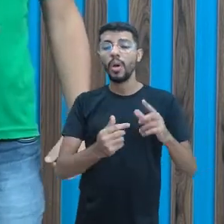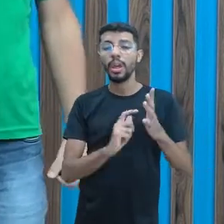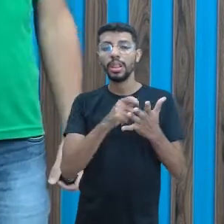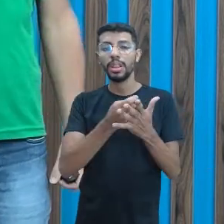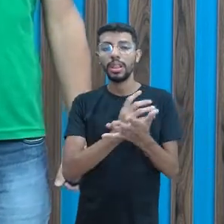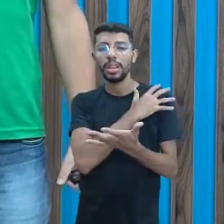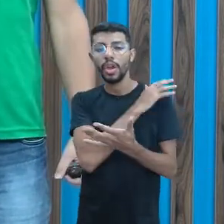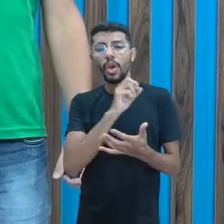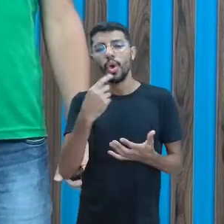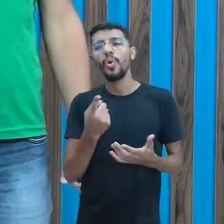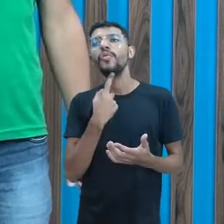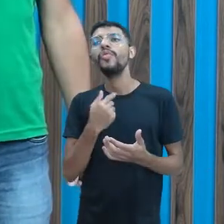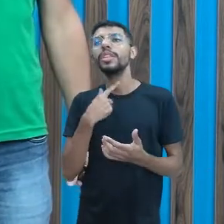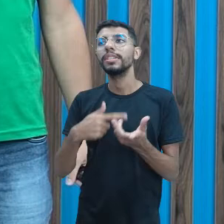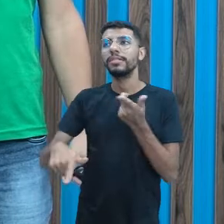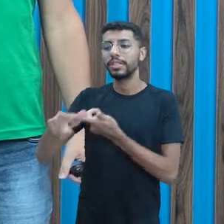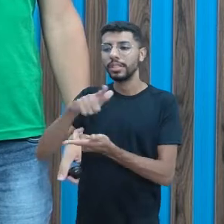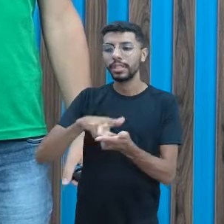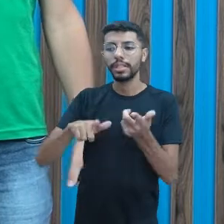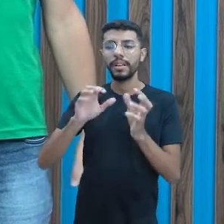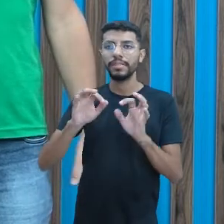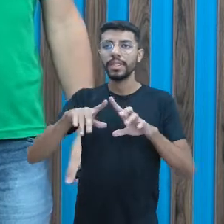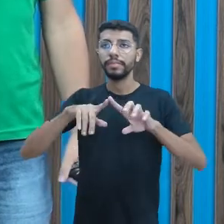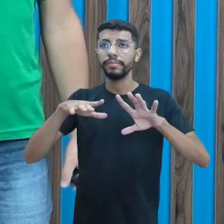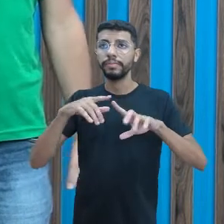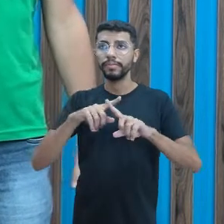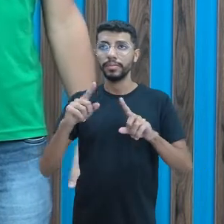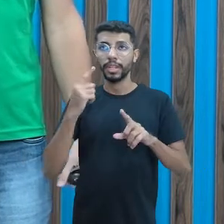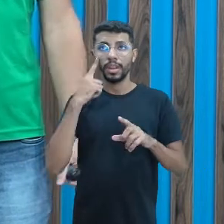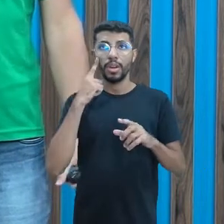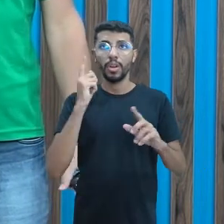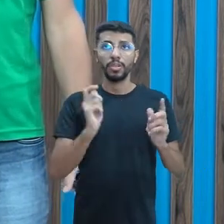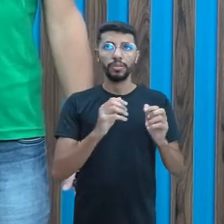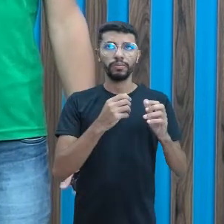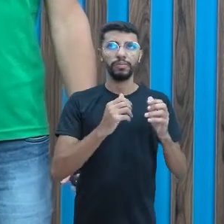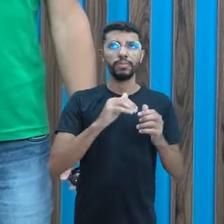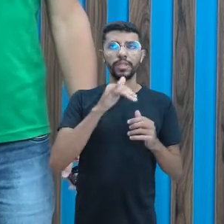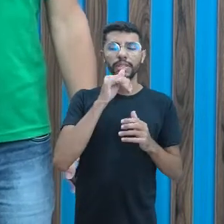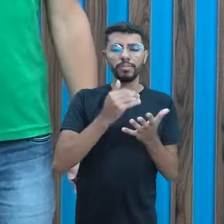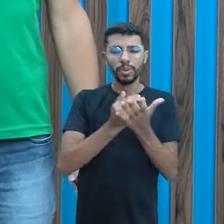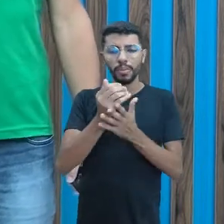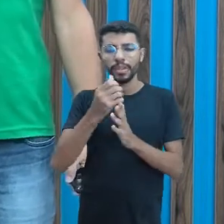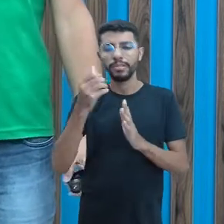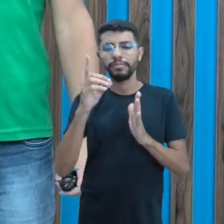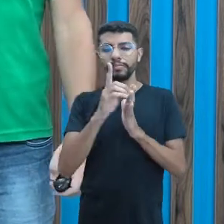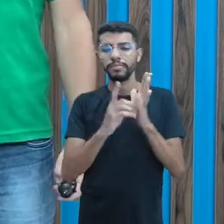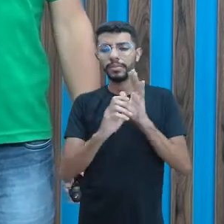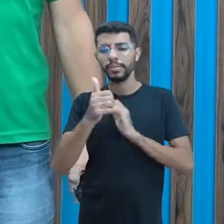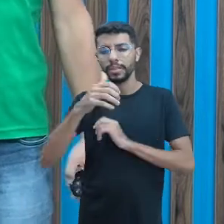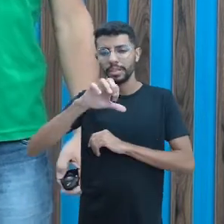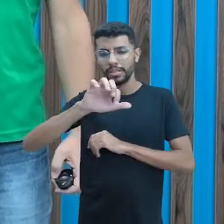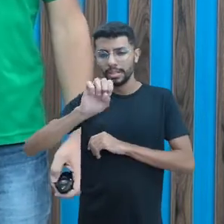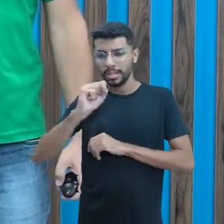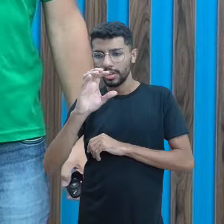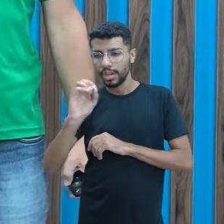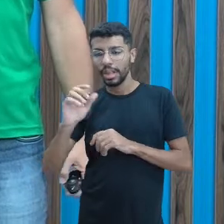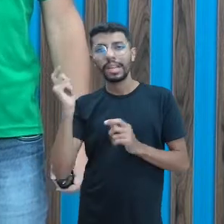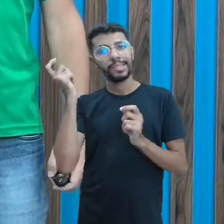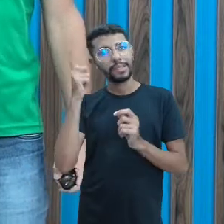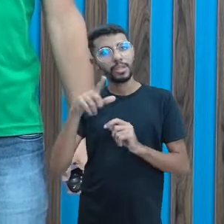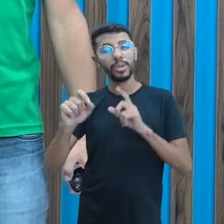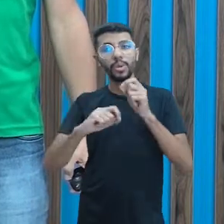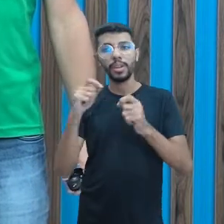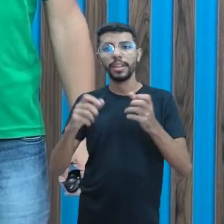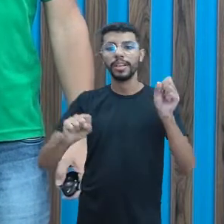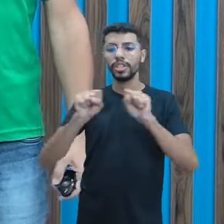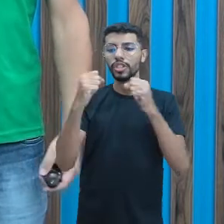Já no final da década de 70 e início da década de 80, isso já se tornou possível. Então, mostra, né, que a sociedade estava reagindo agora com